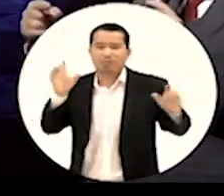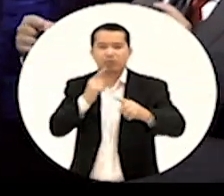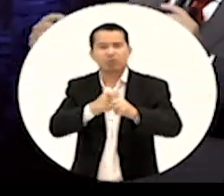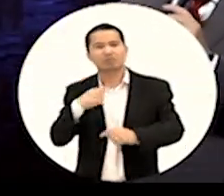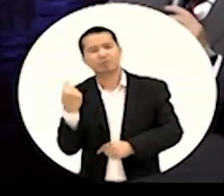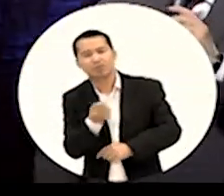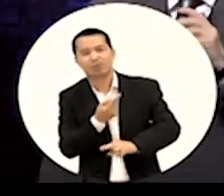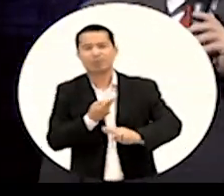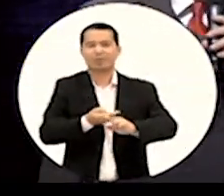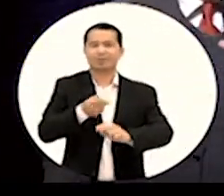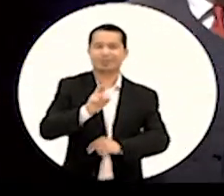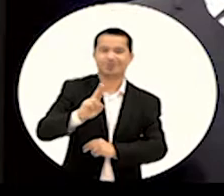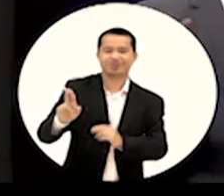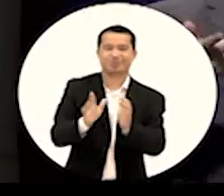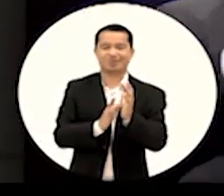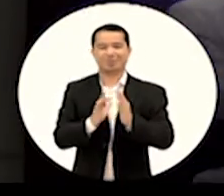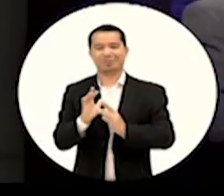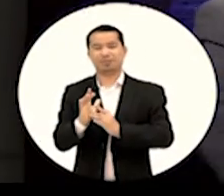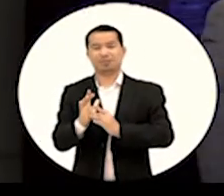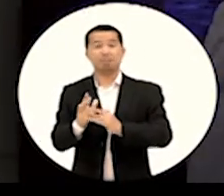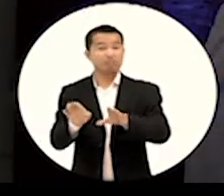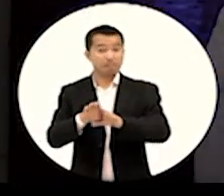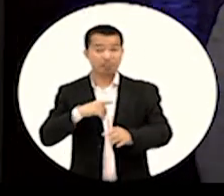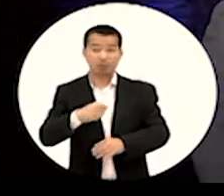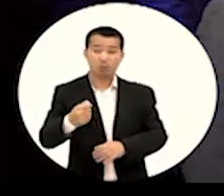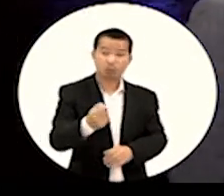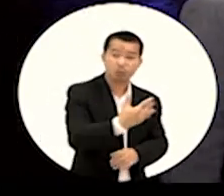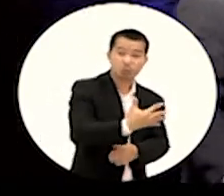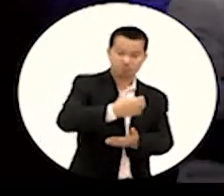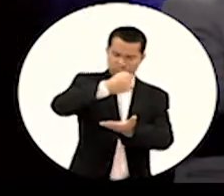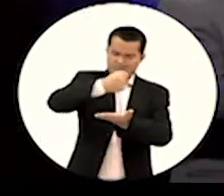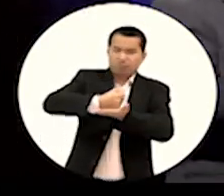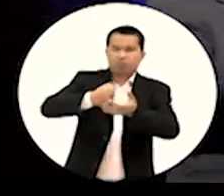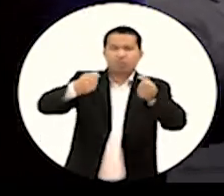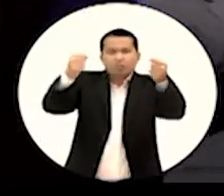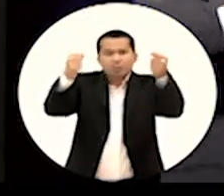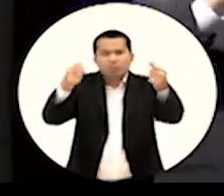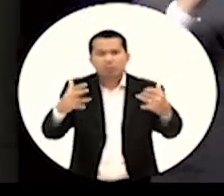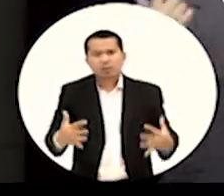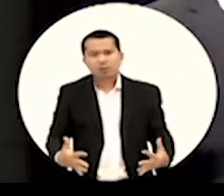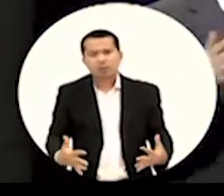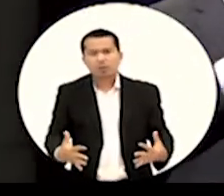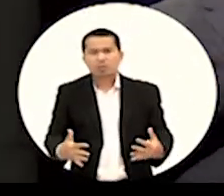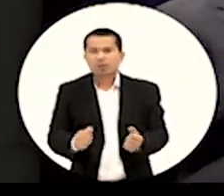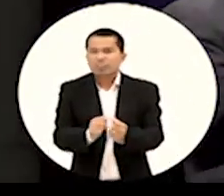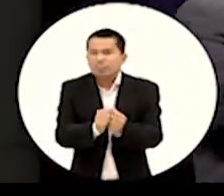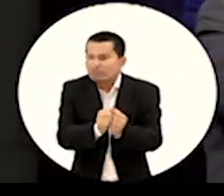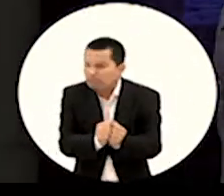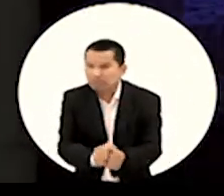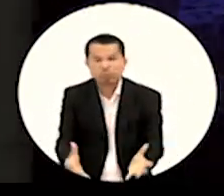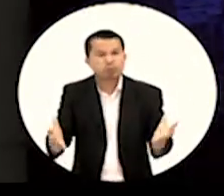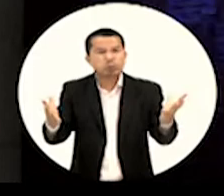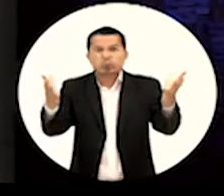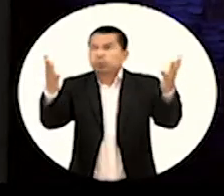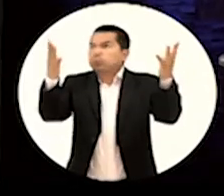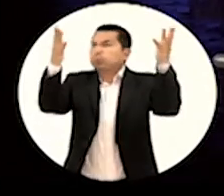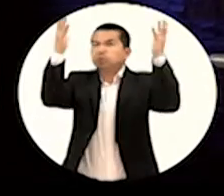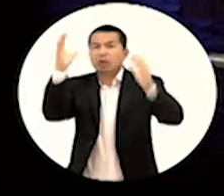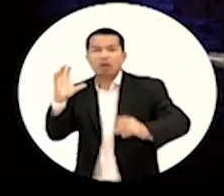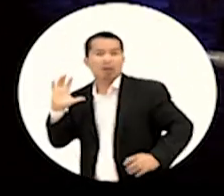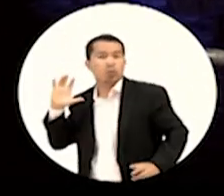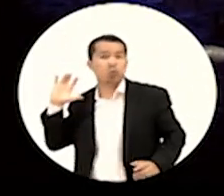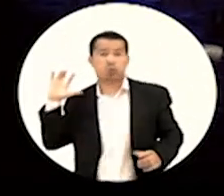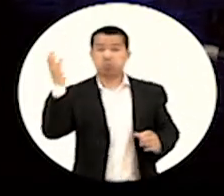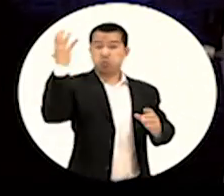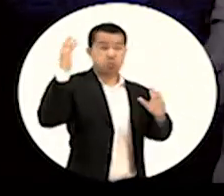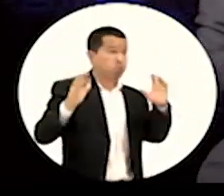glorificado no Filho. E mais, o Novo Testamento diz que obras maiores do que aquelas que estão